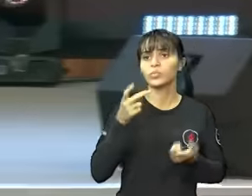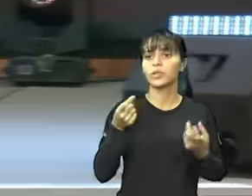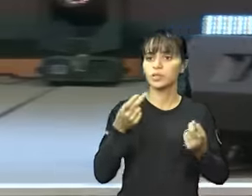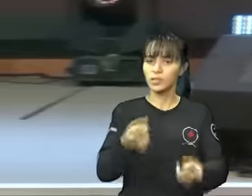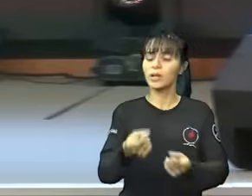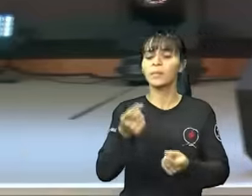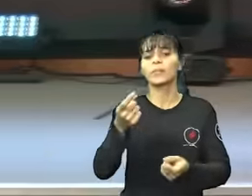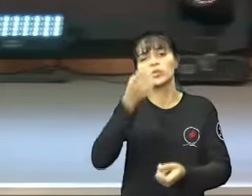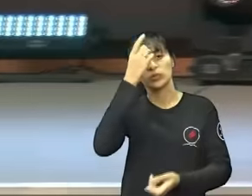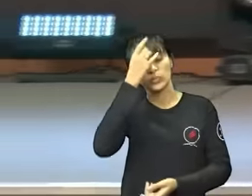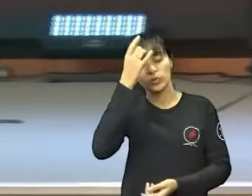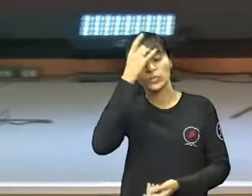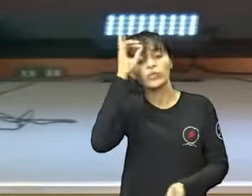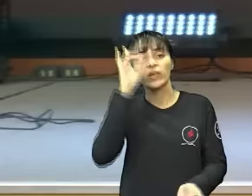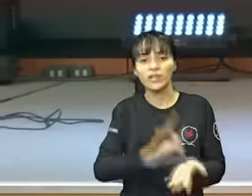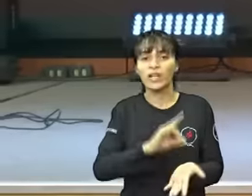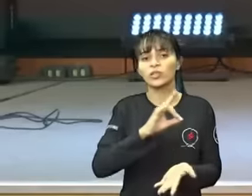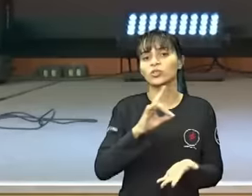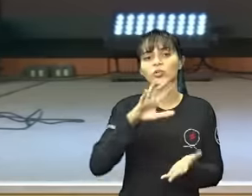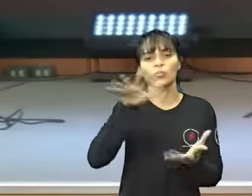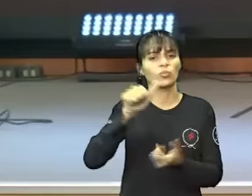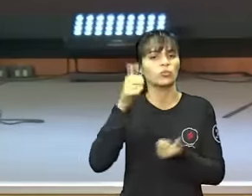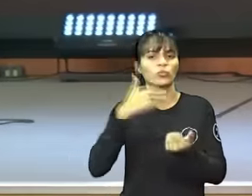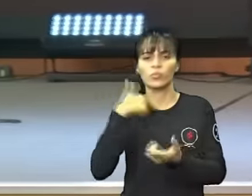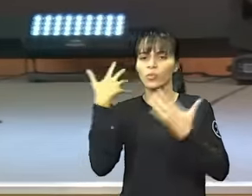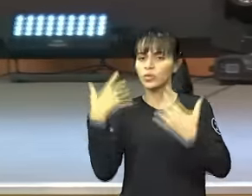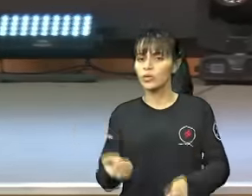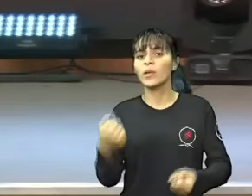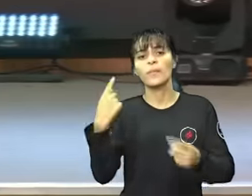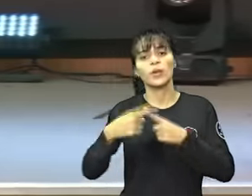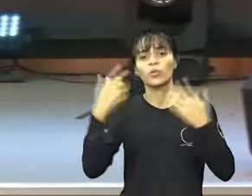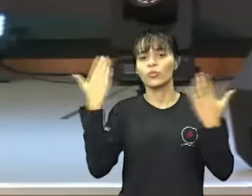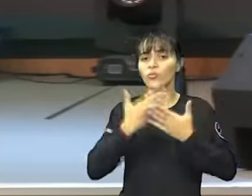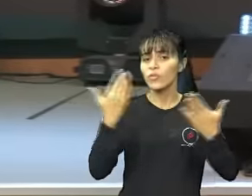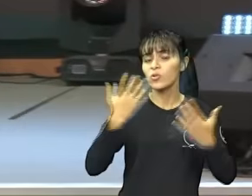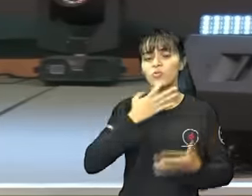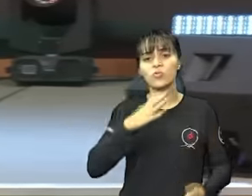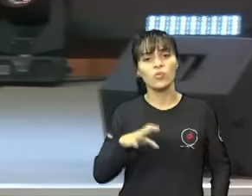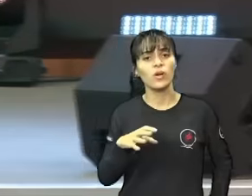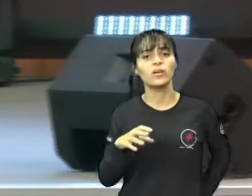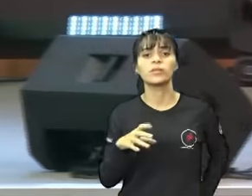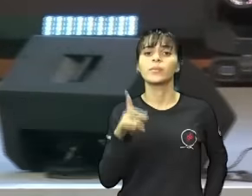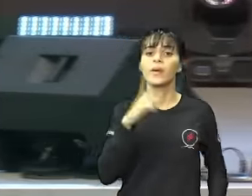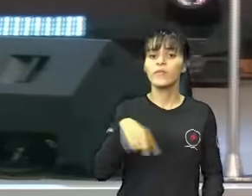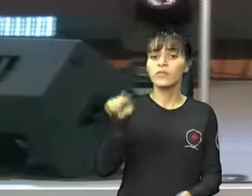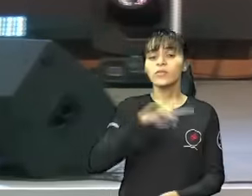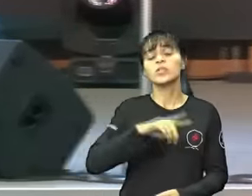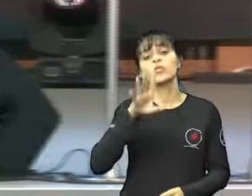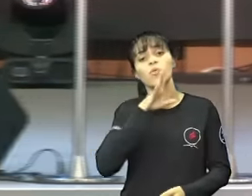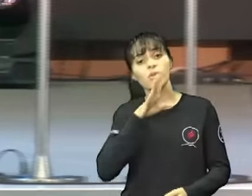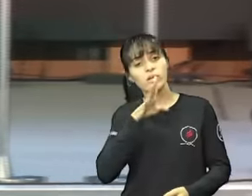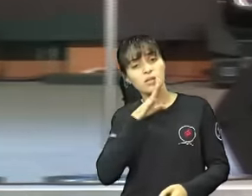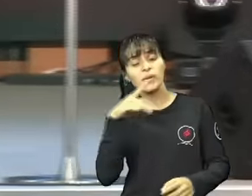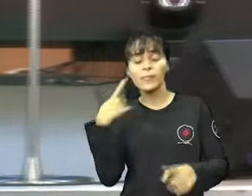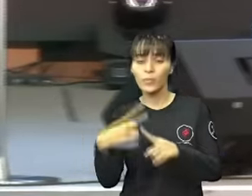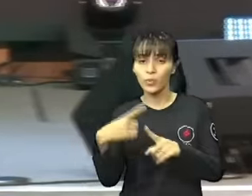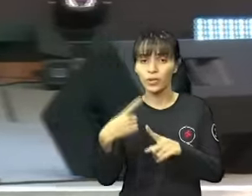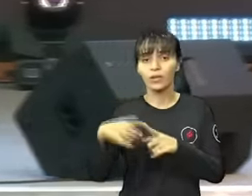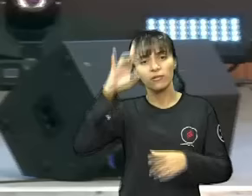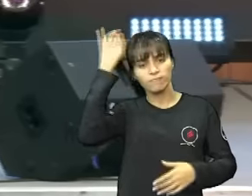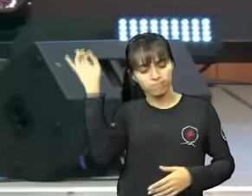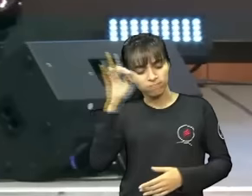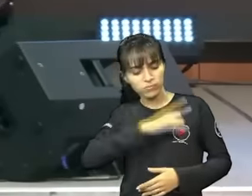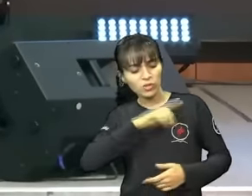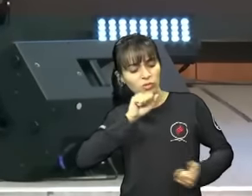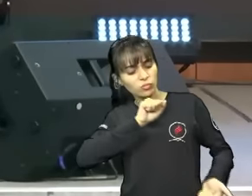de verdade que o mundo não pode receber porque não o vê nem o conhece mas vós o conheceis porque habita convosco